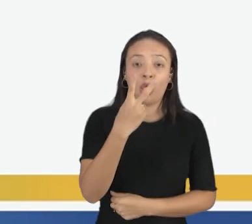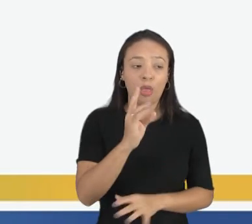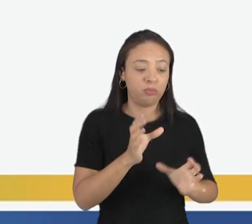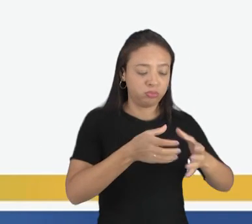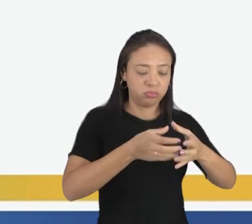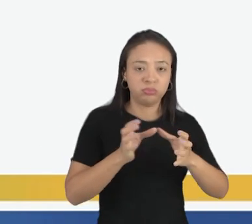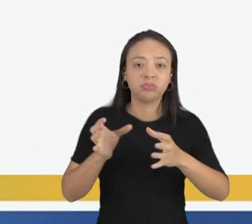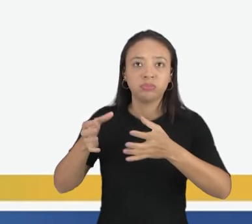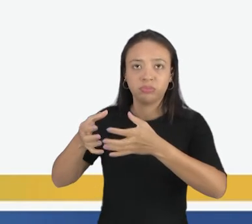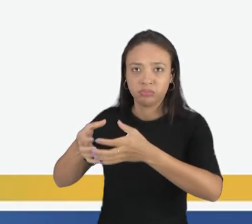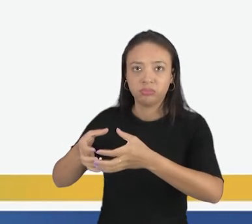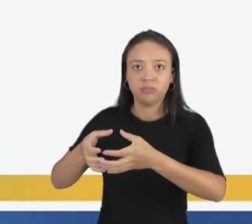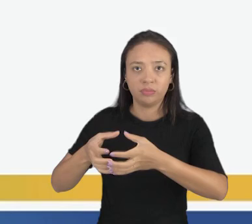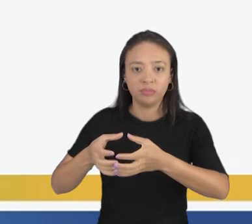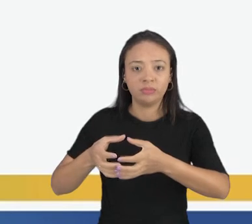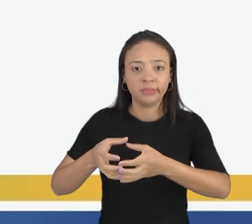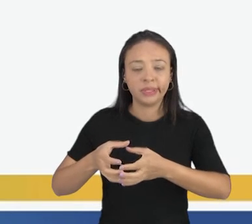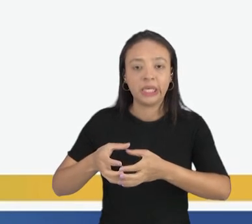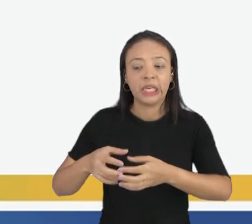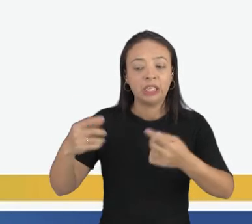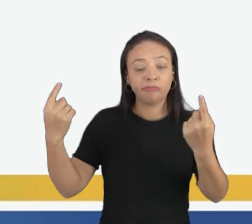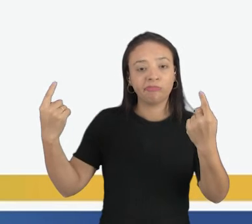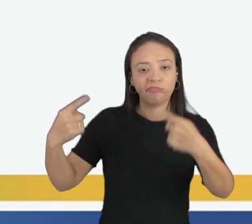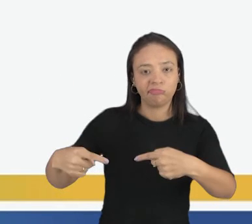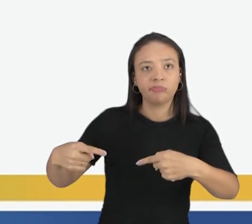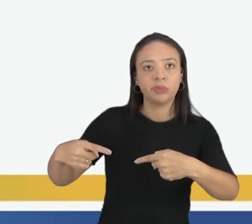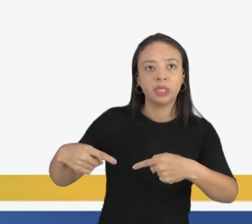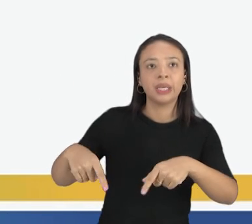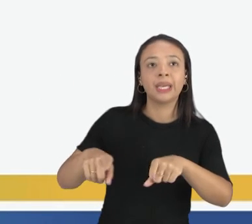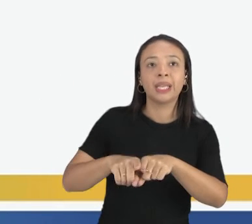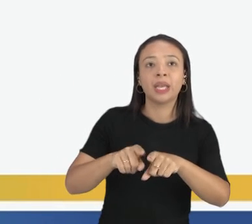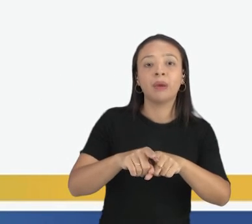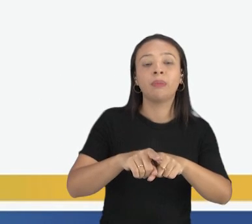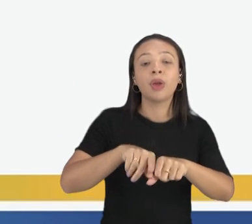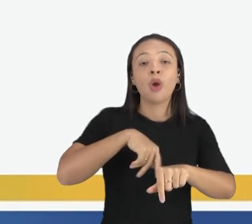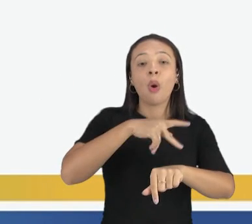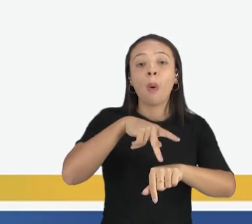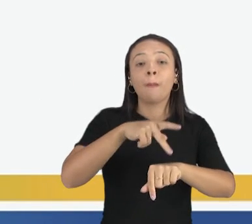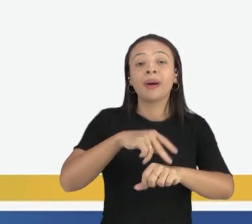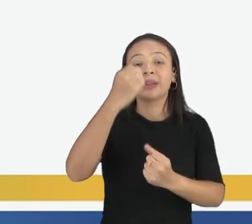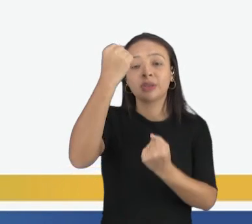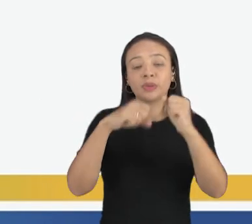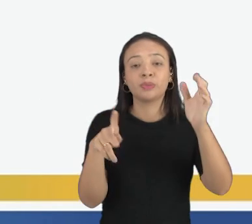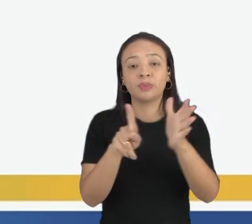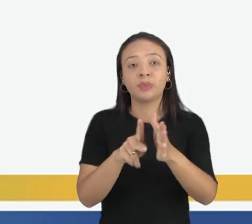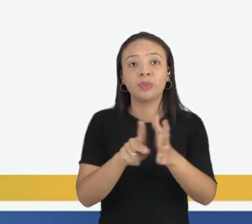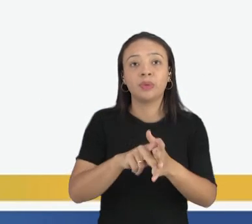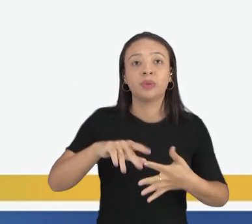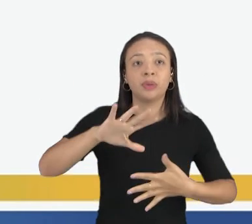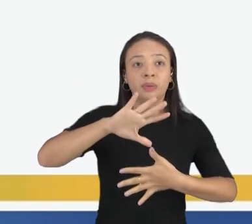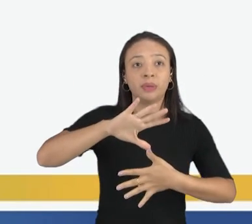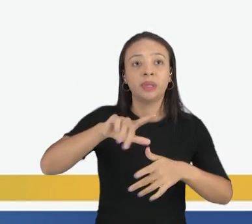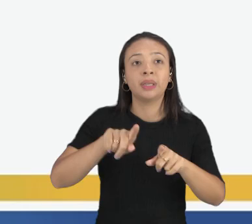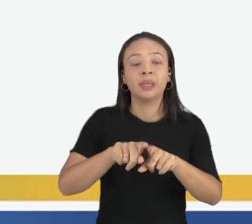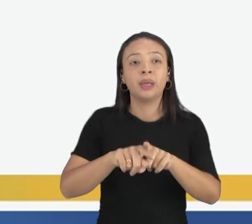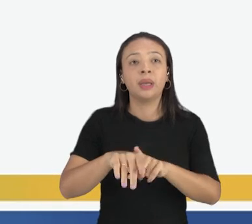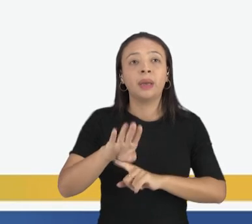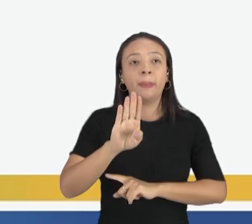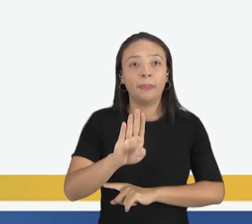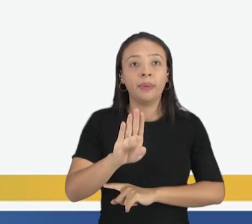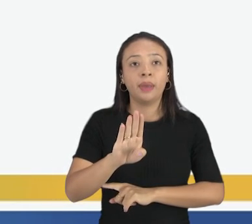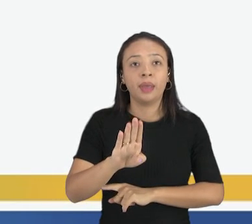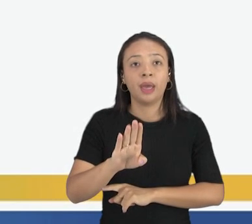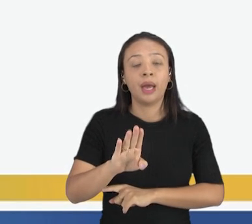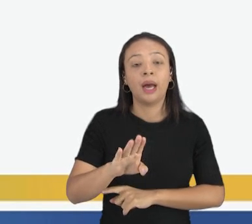blocos ideologicamente antagônicos e a constituição de países industrializados na América, a desestabilização da